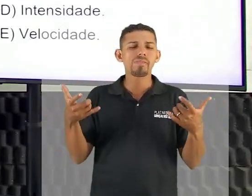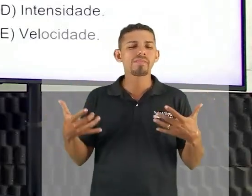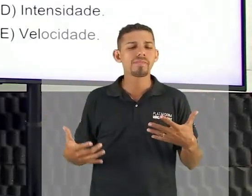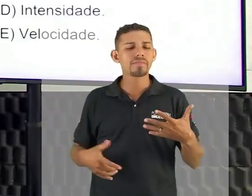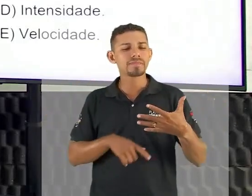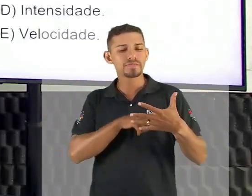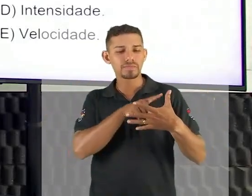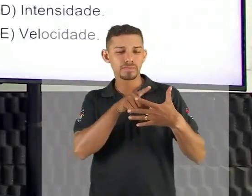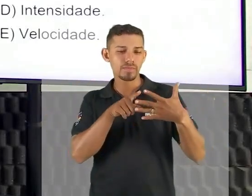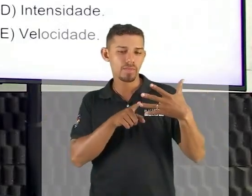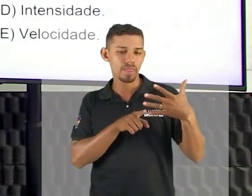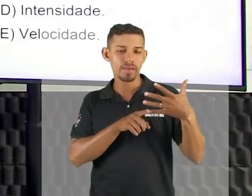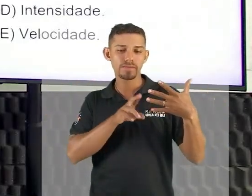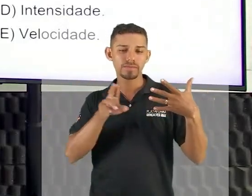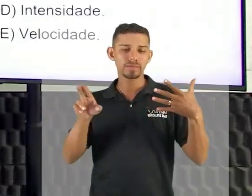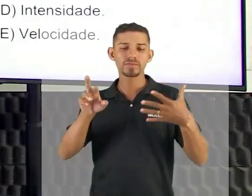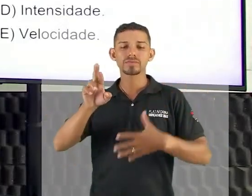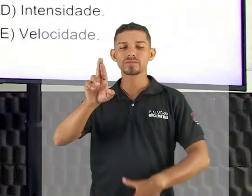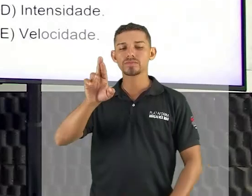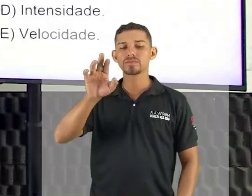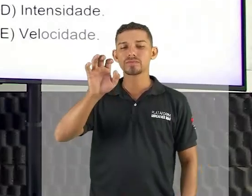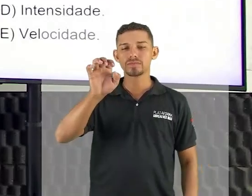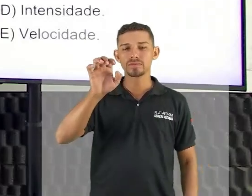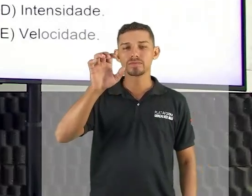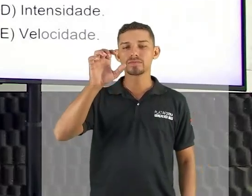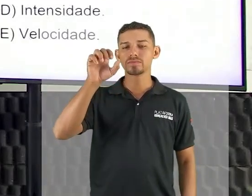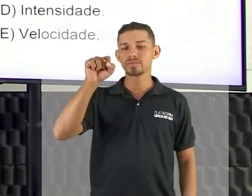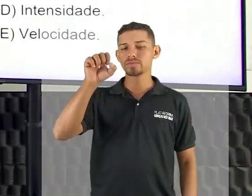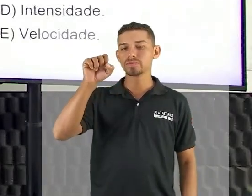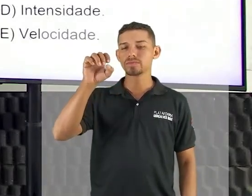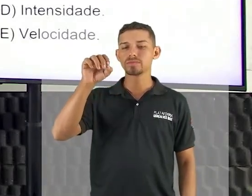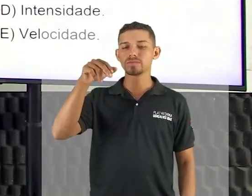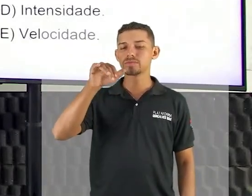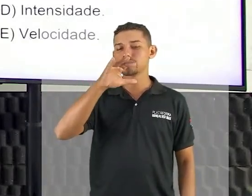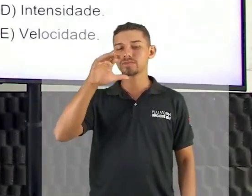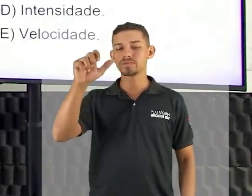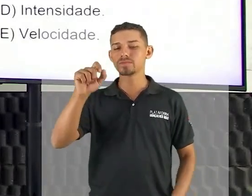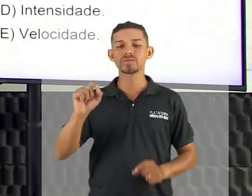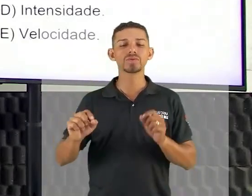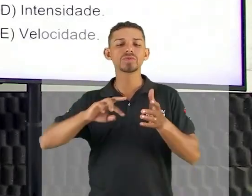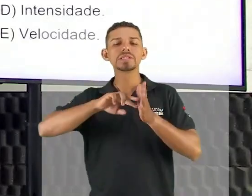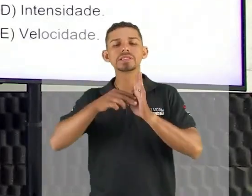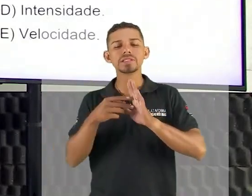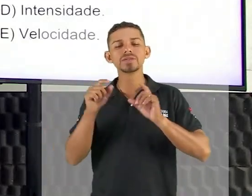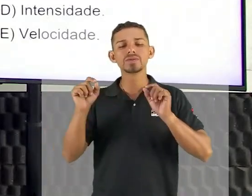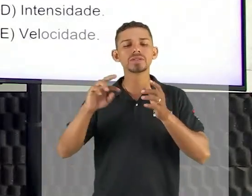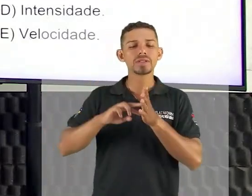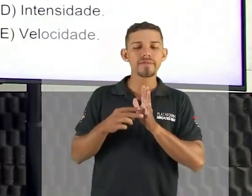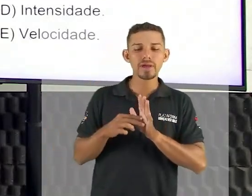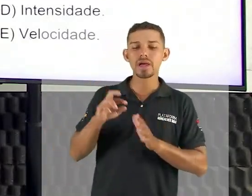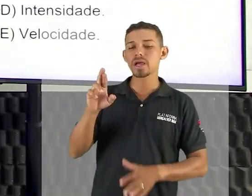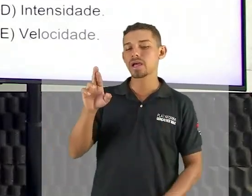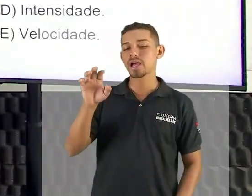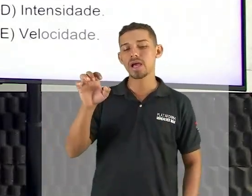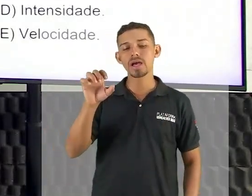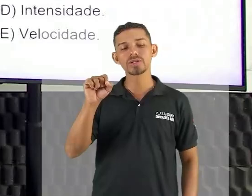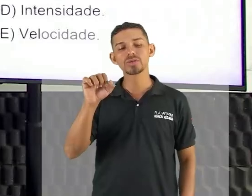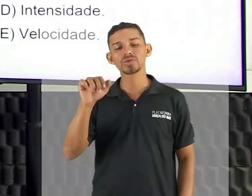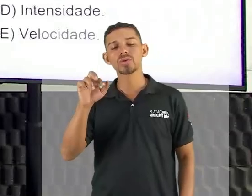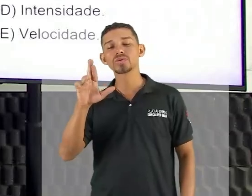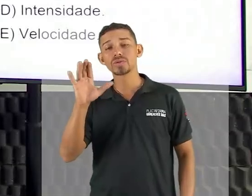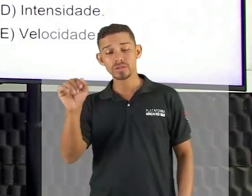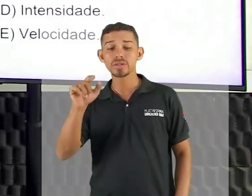falando ressonância tá então primeiro a gente tem que saber o que que é essa o que que é ressonância tá é um